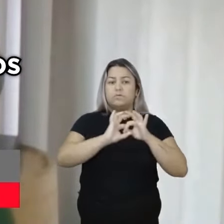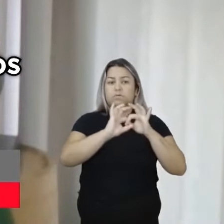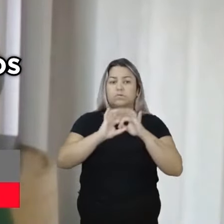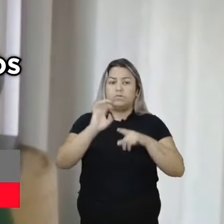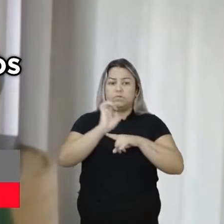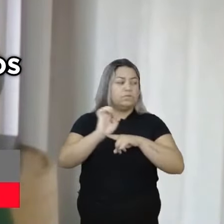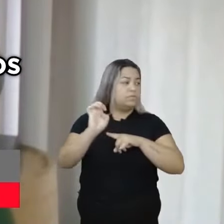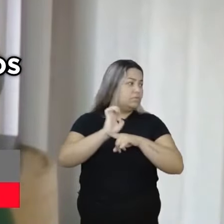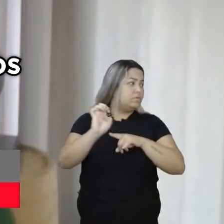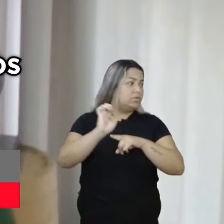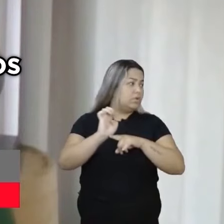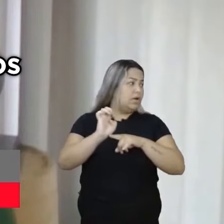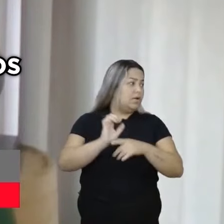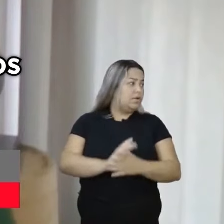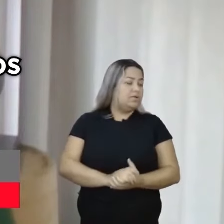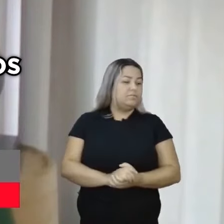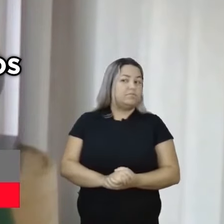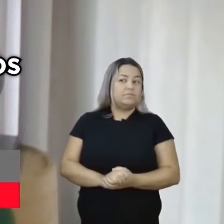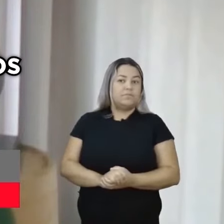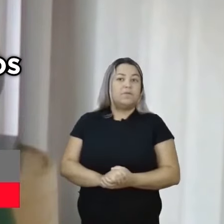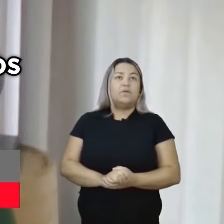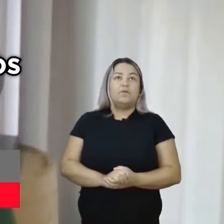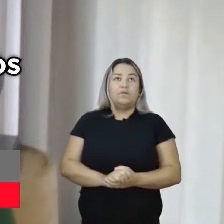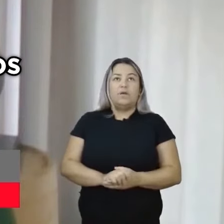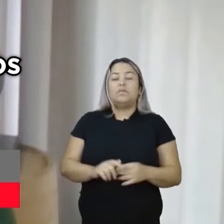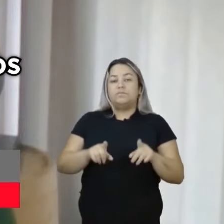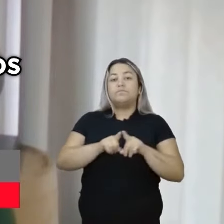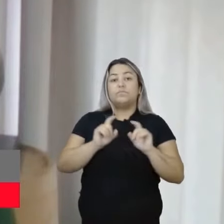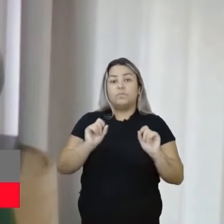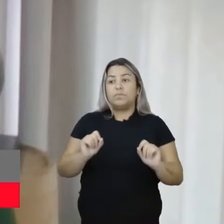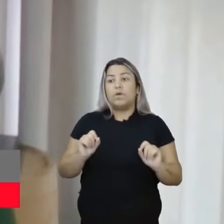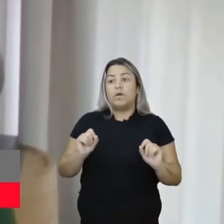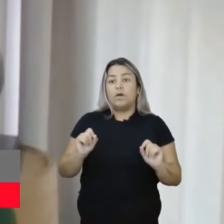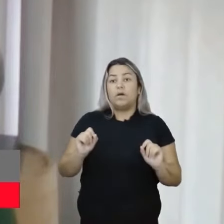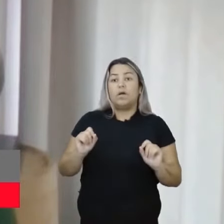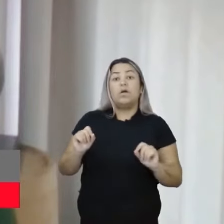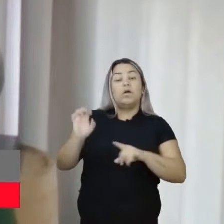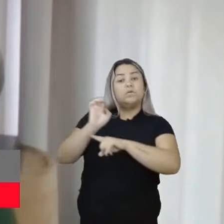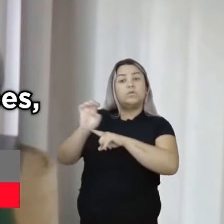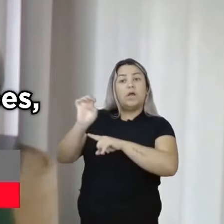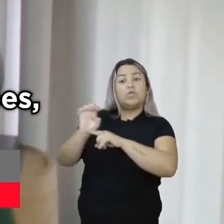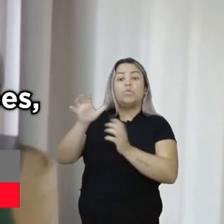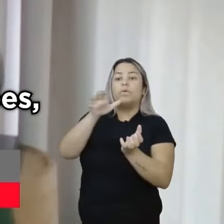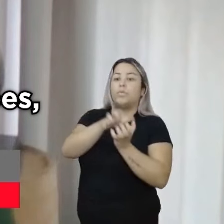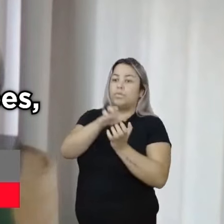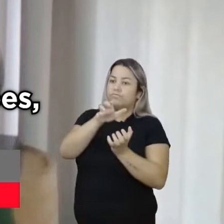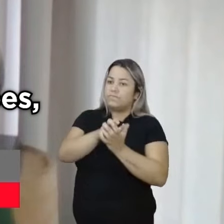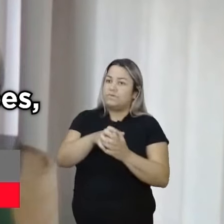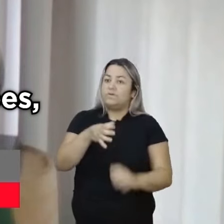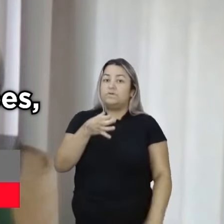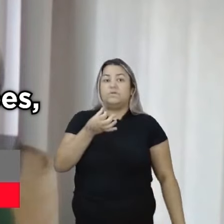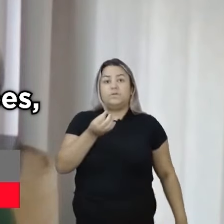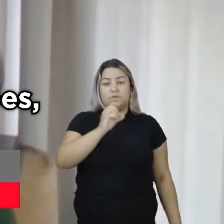também. Todos os estados foram selecionados em alguma modalidade. Aqui no estado de Pernambuco serão mais de